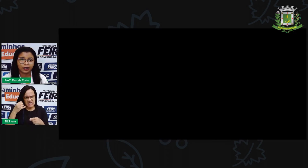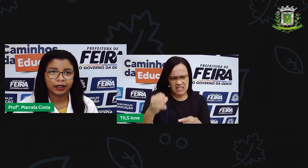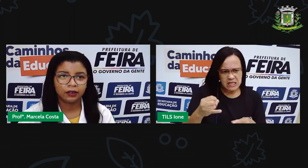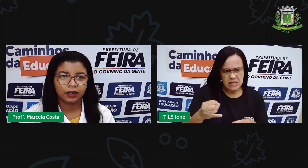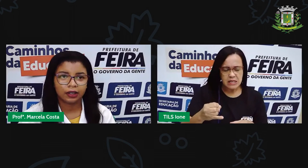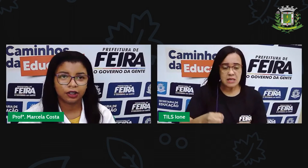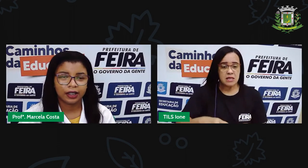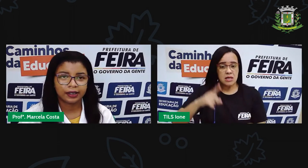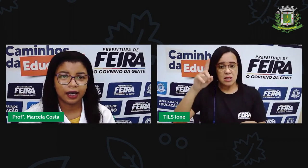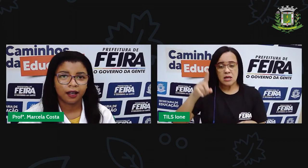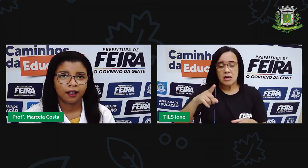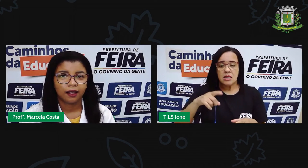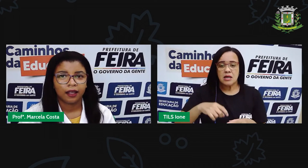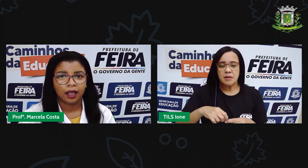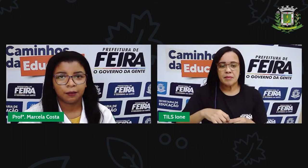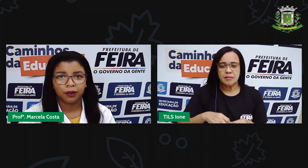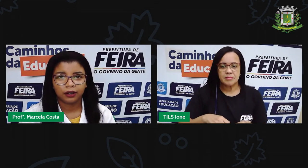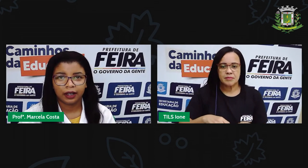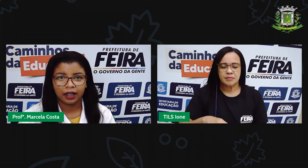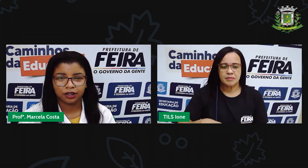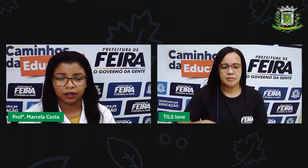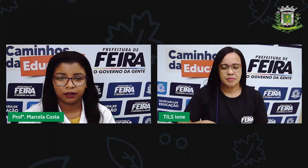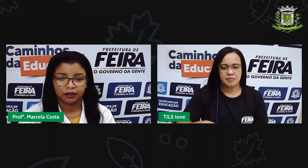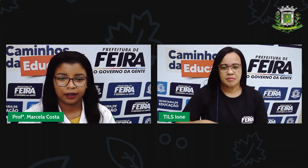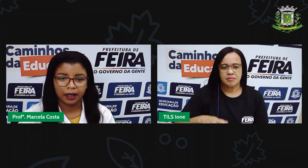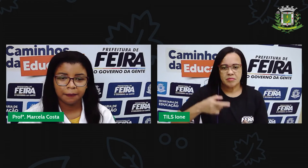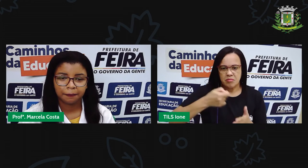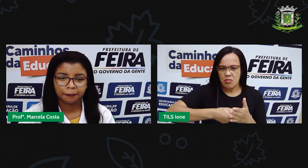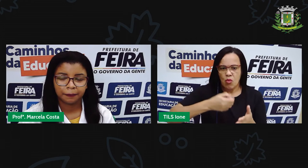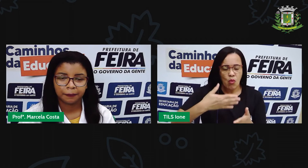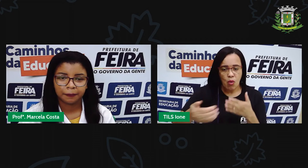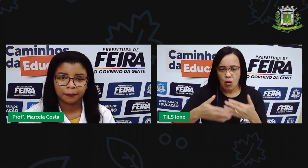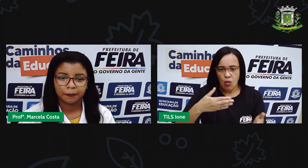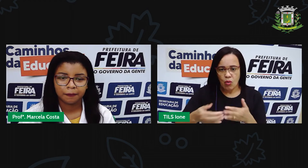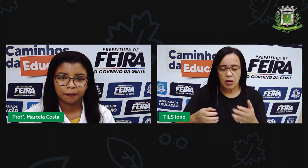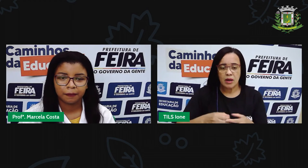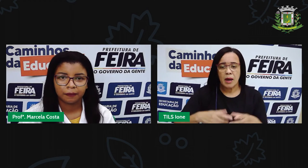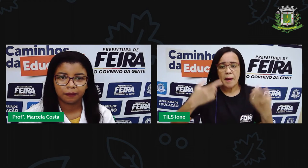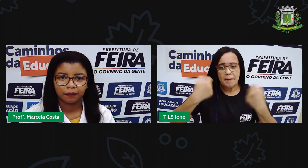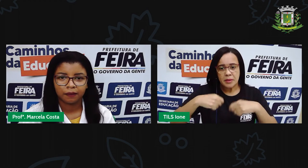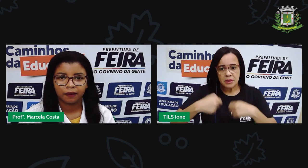né eu não saio não